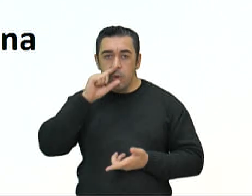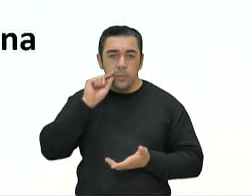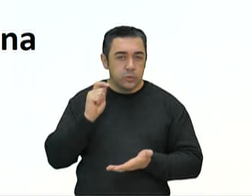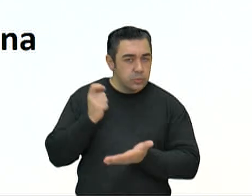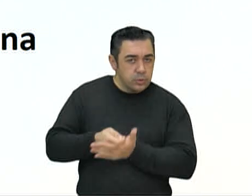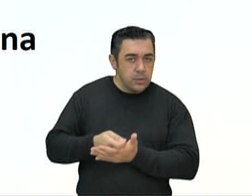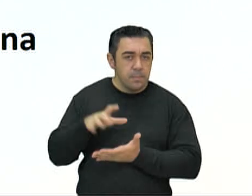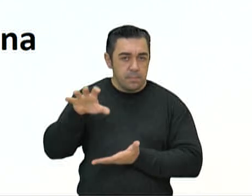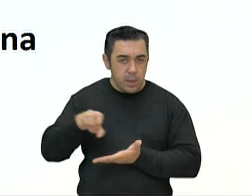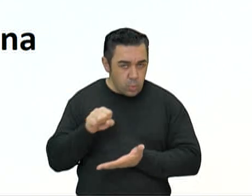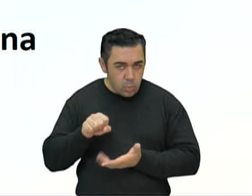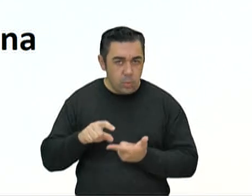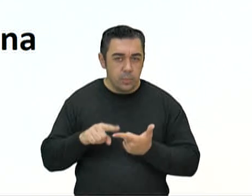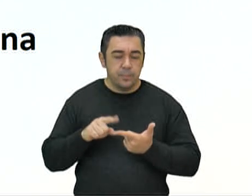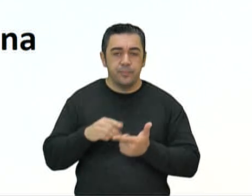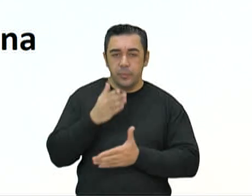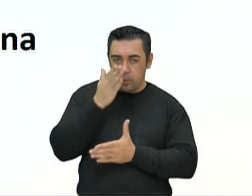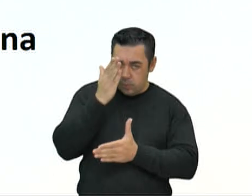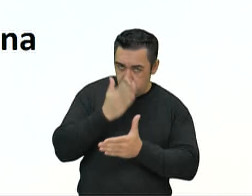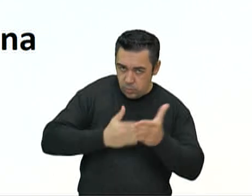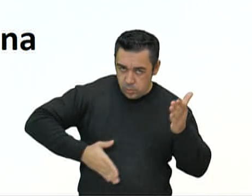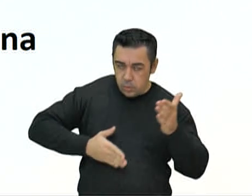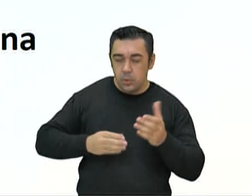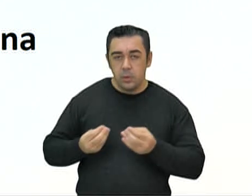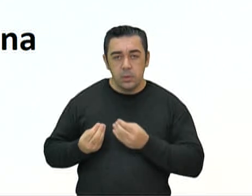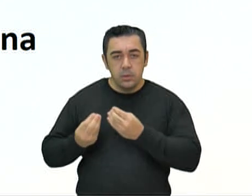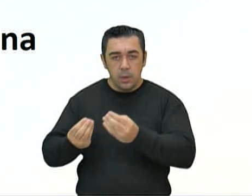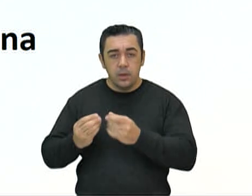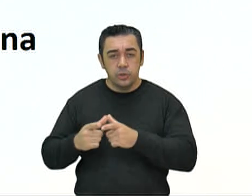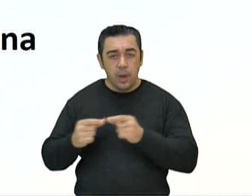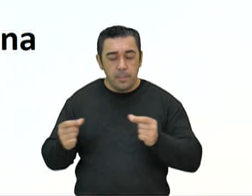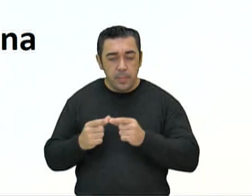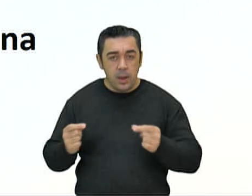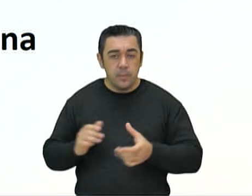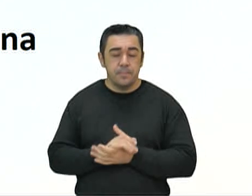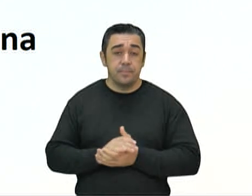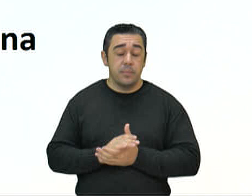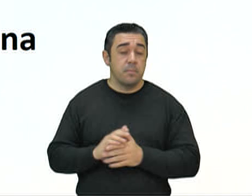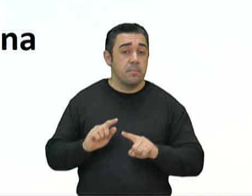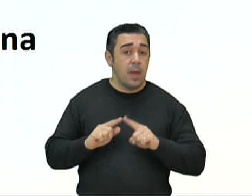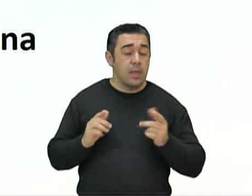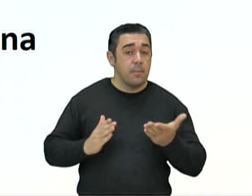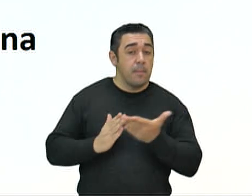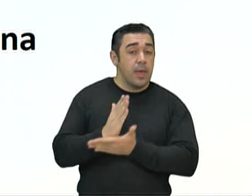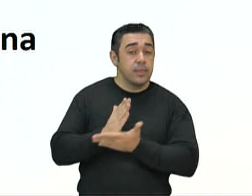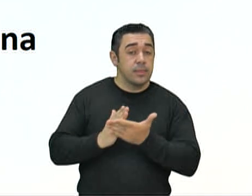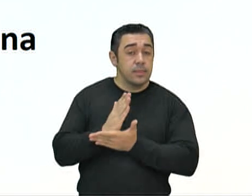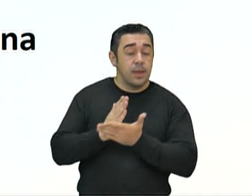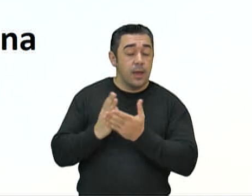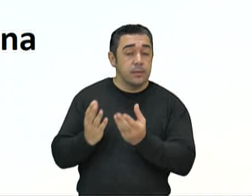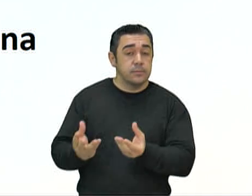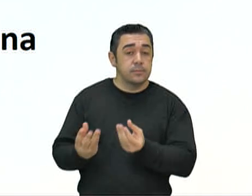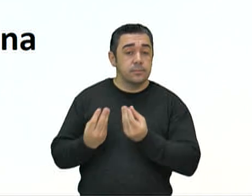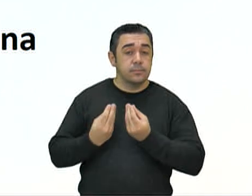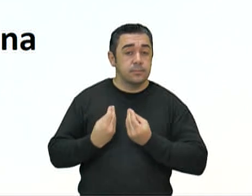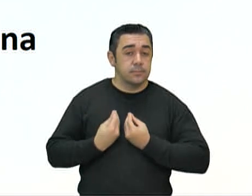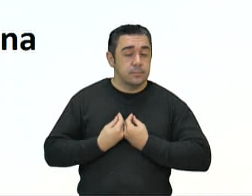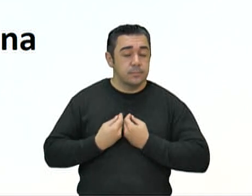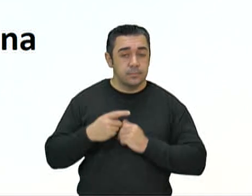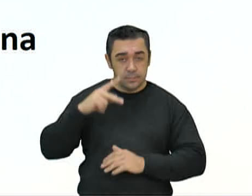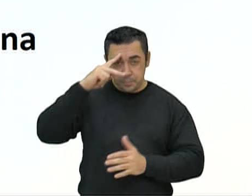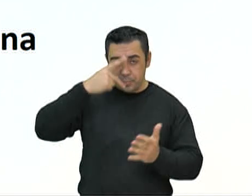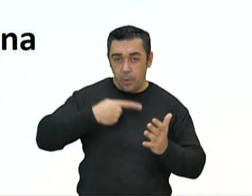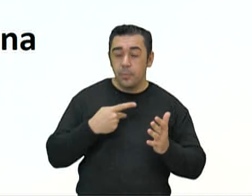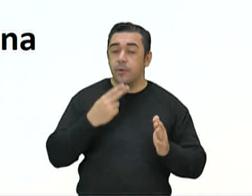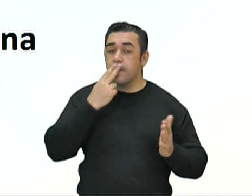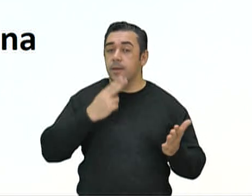dele. O Hitler está repartindo mais uma parte para o Hideki Tojo e metade do mundo está ficando com o